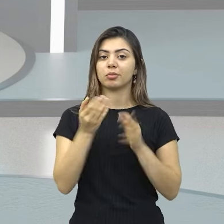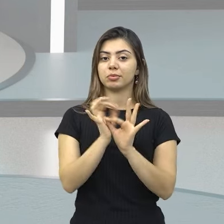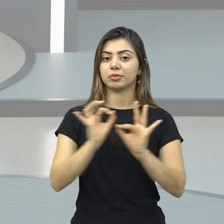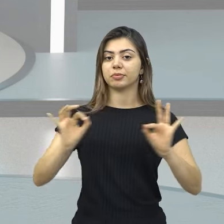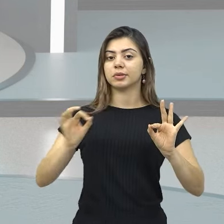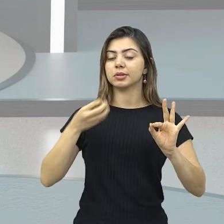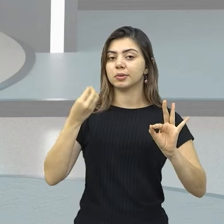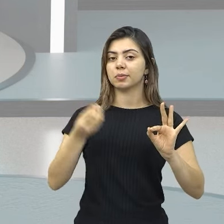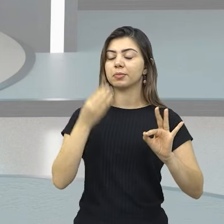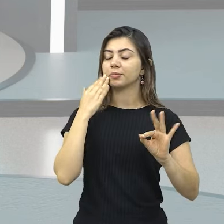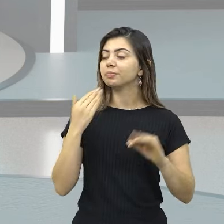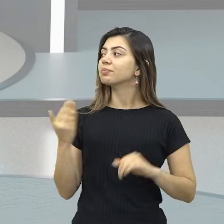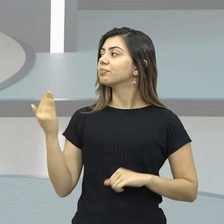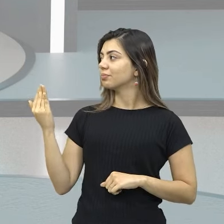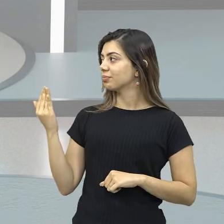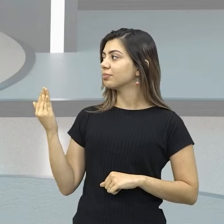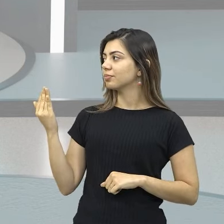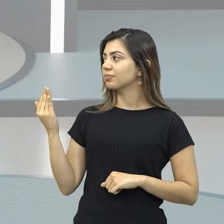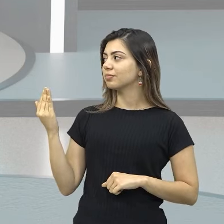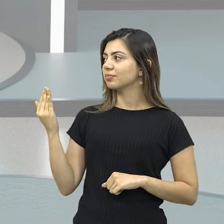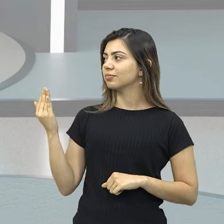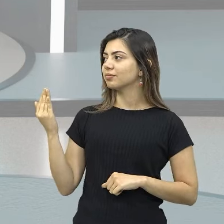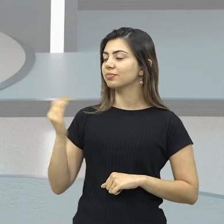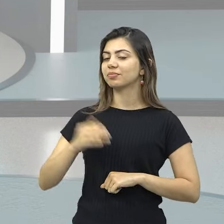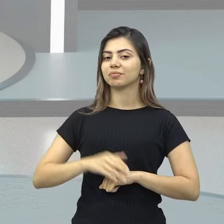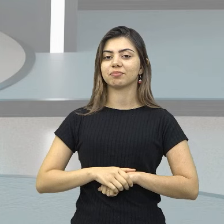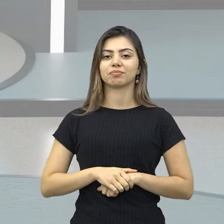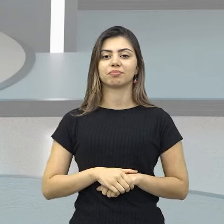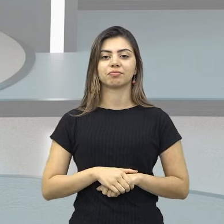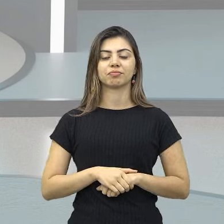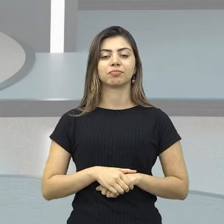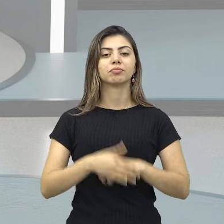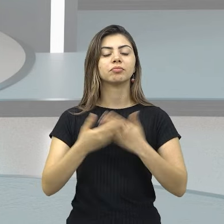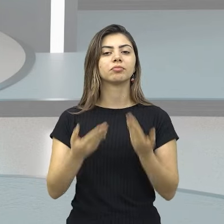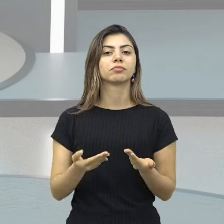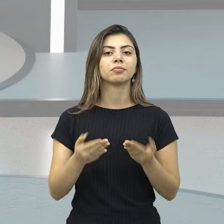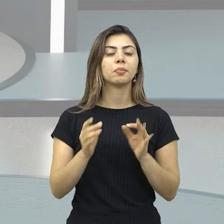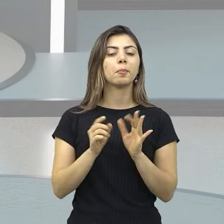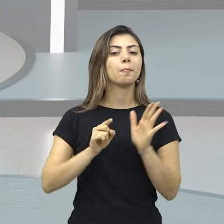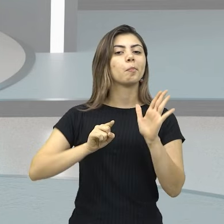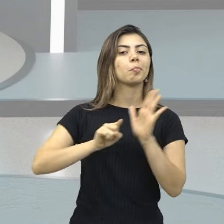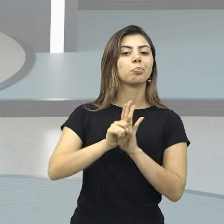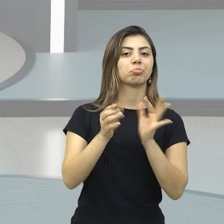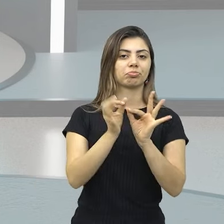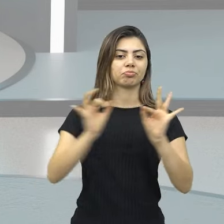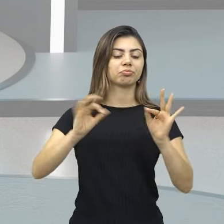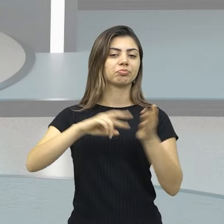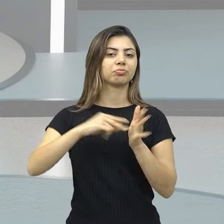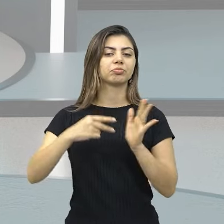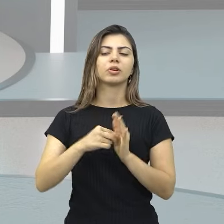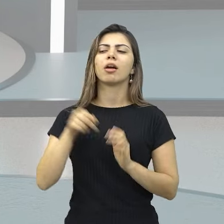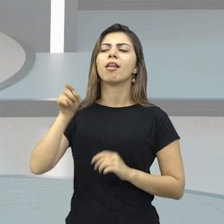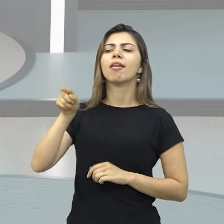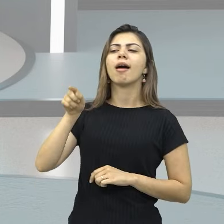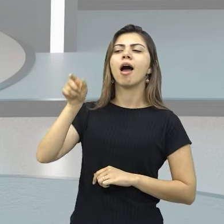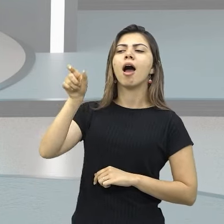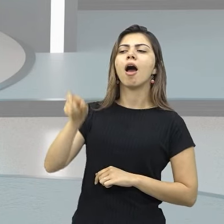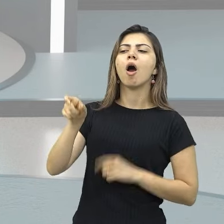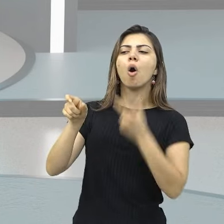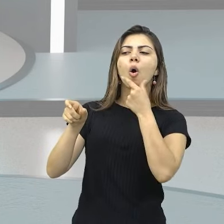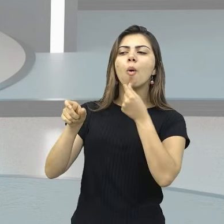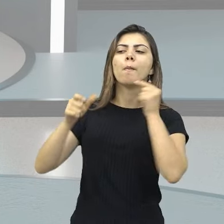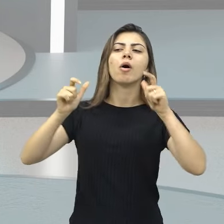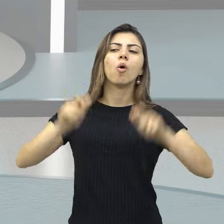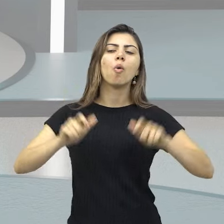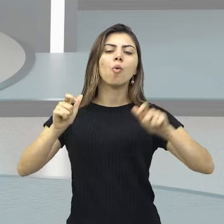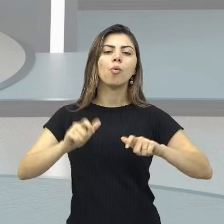vai ler. Where is he from? O de onde ele é? Qual é a origem dele? Qual é o país de origem dele?